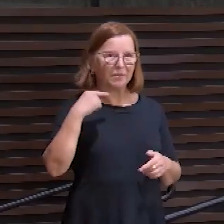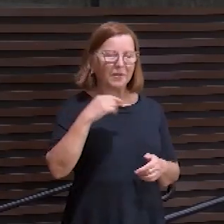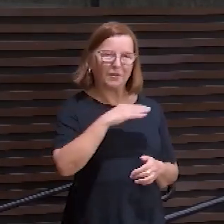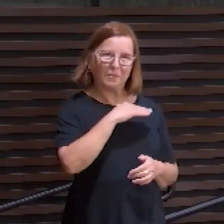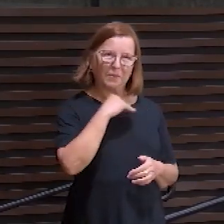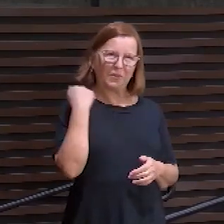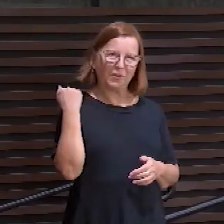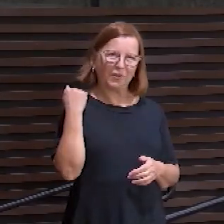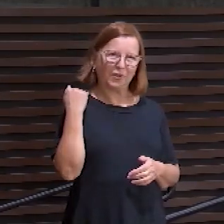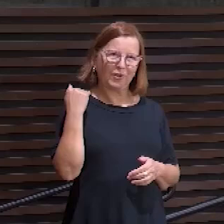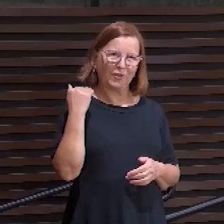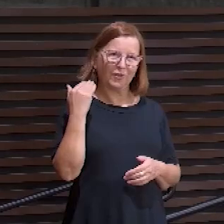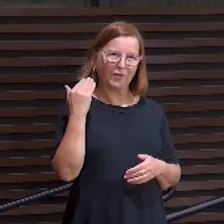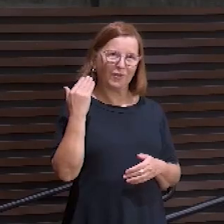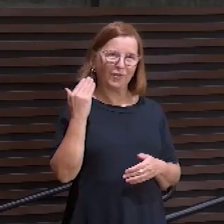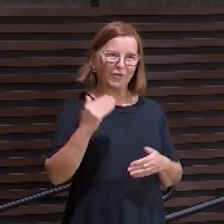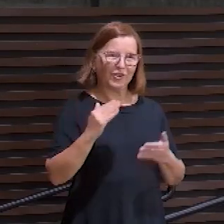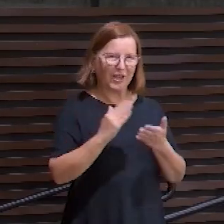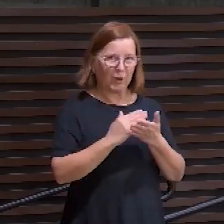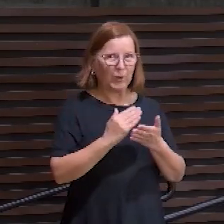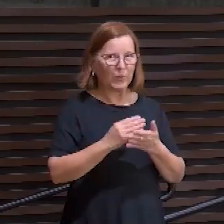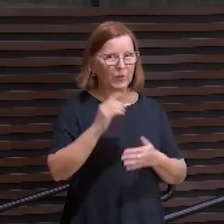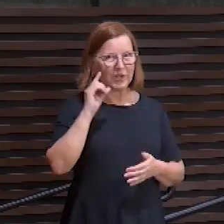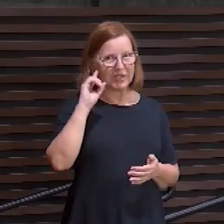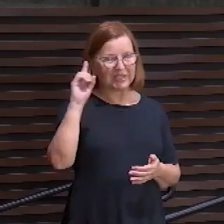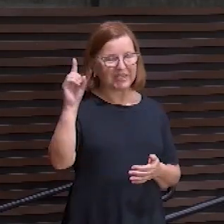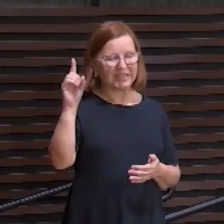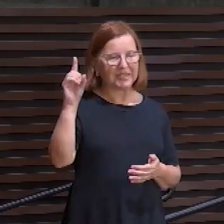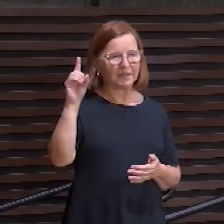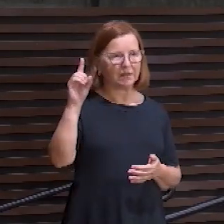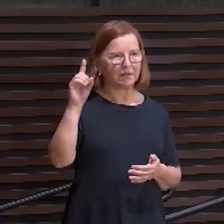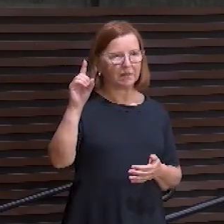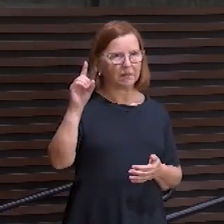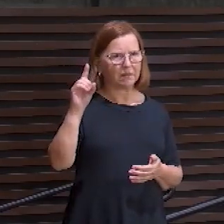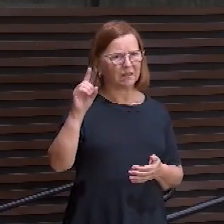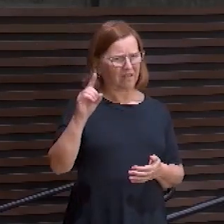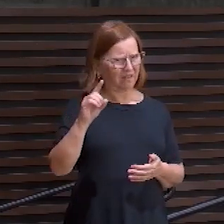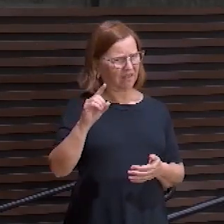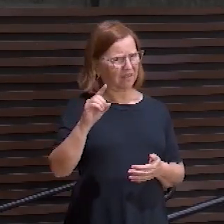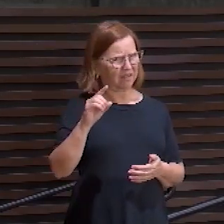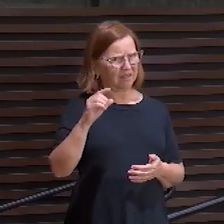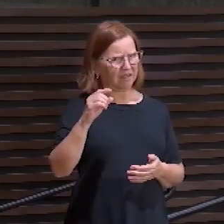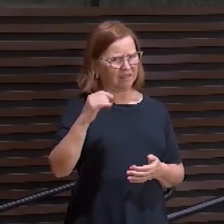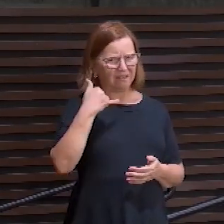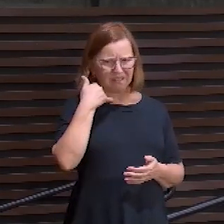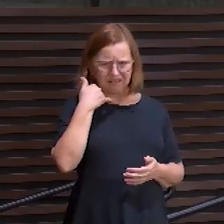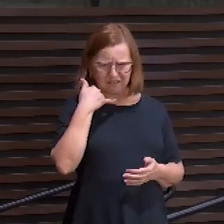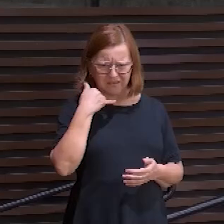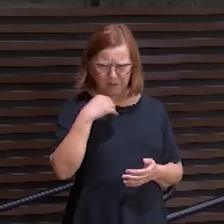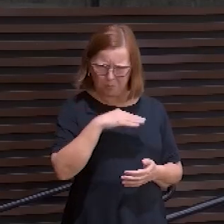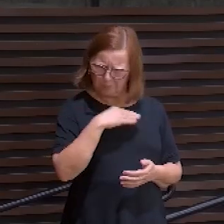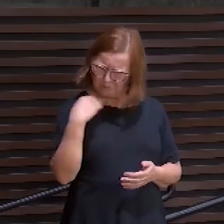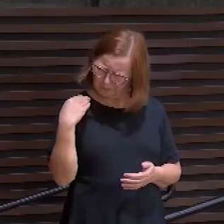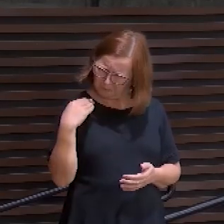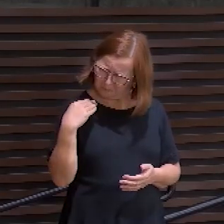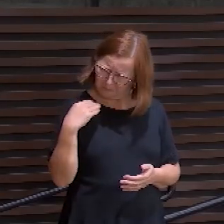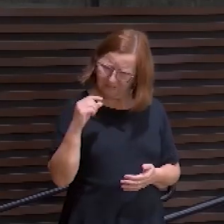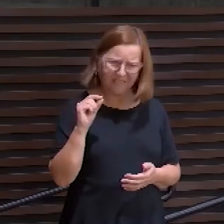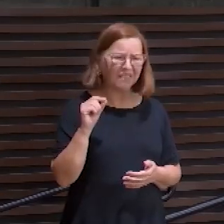há alguns dias. Ah, ele morreu? Morreu.